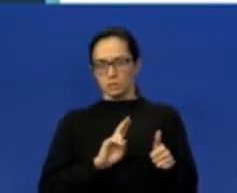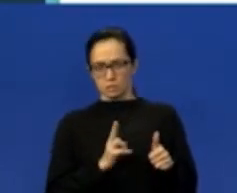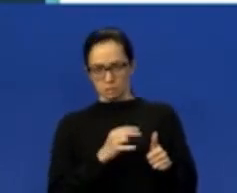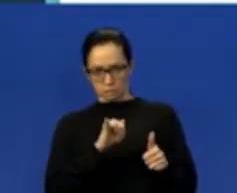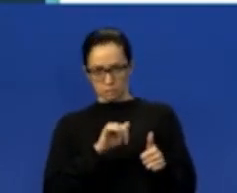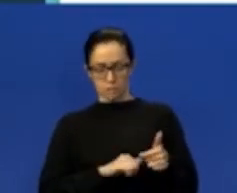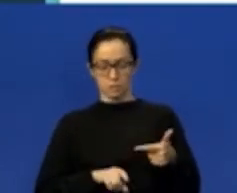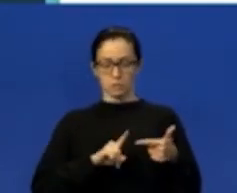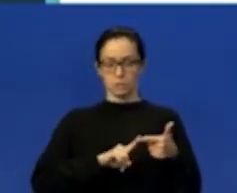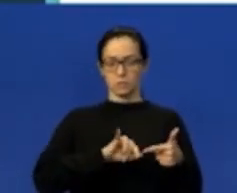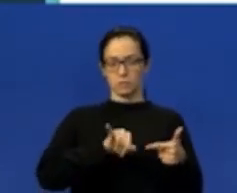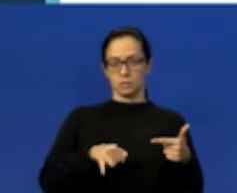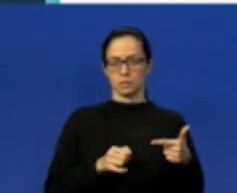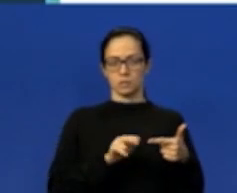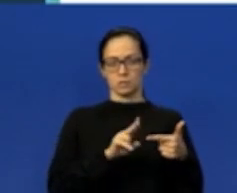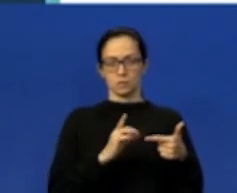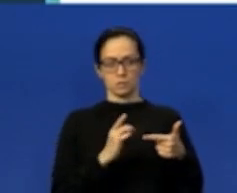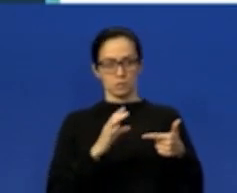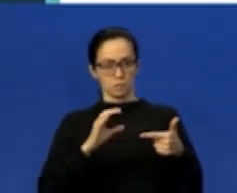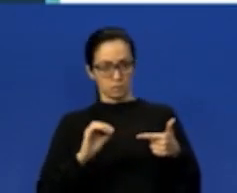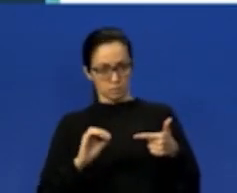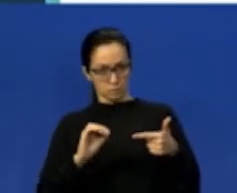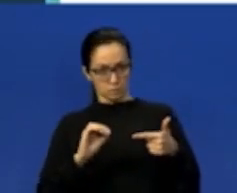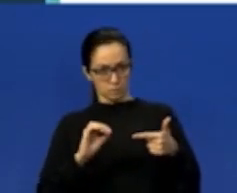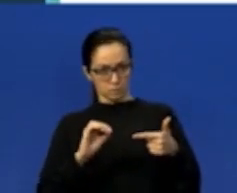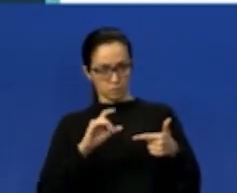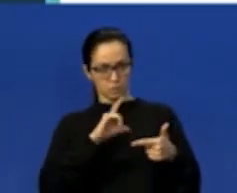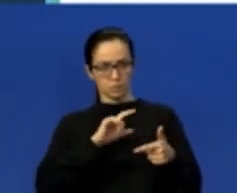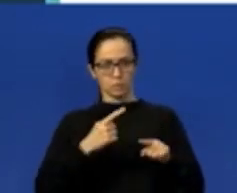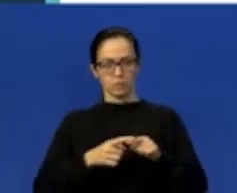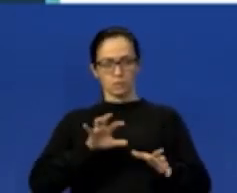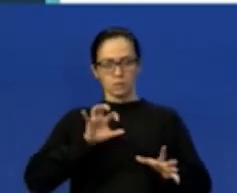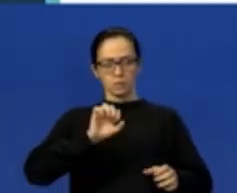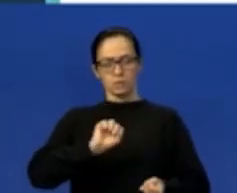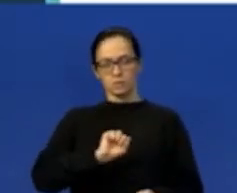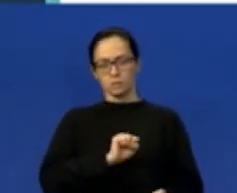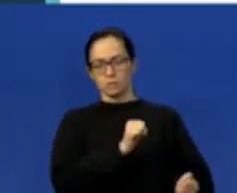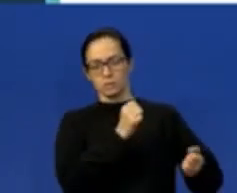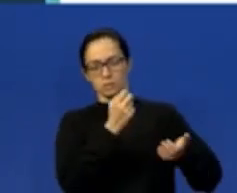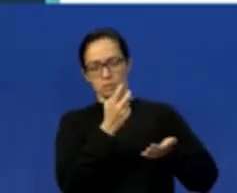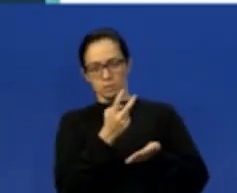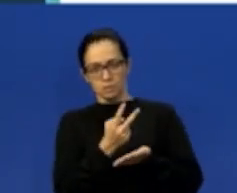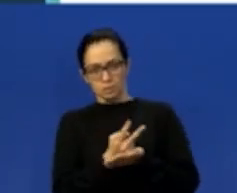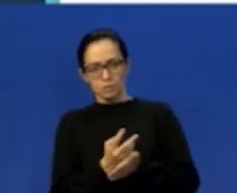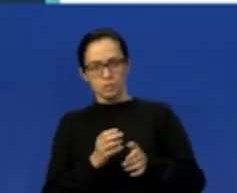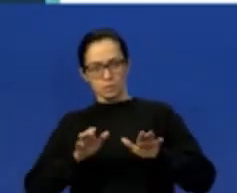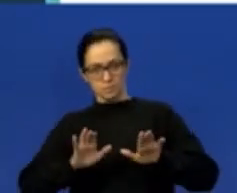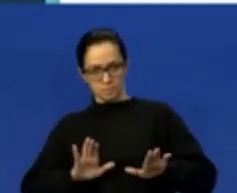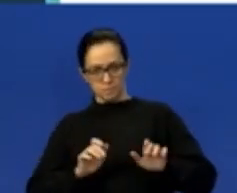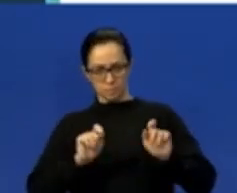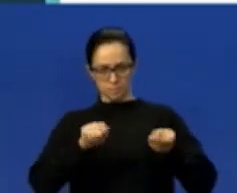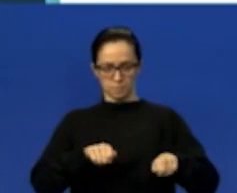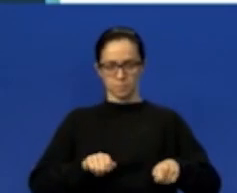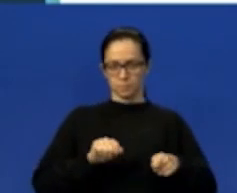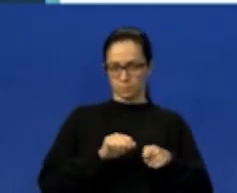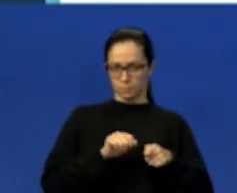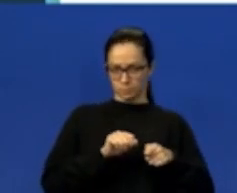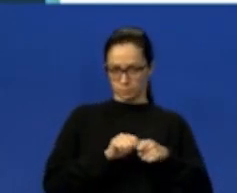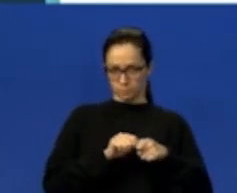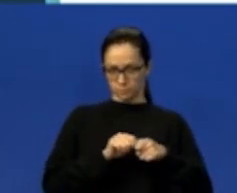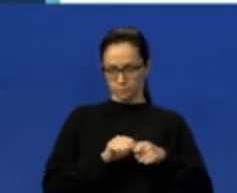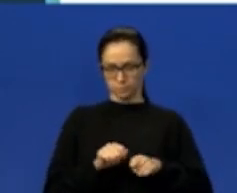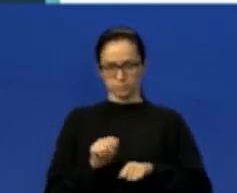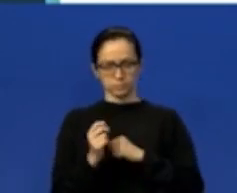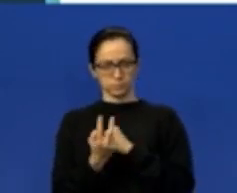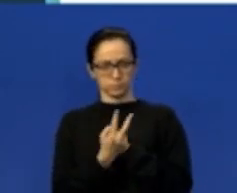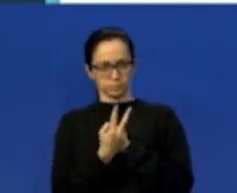por causa das quedas controladas, as pegadas, a tonicidade que você precisa para controlar, né, os desafios que são impostos,